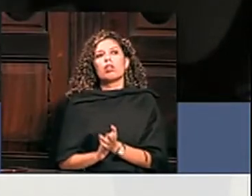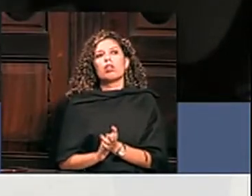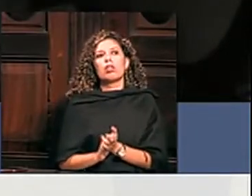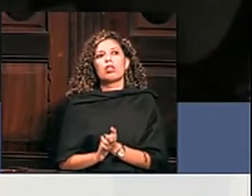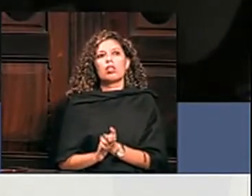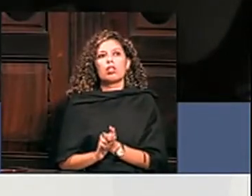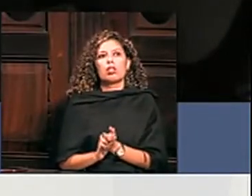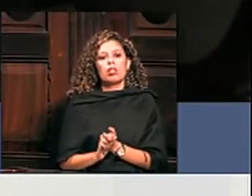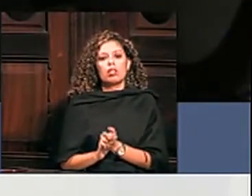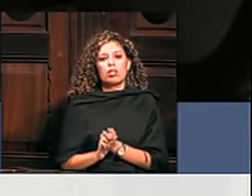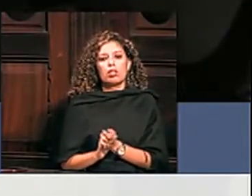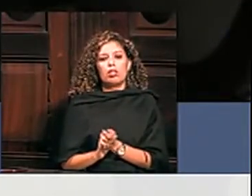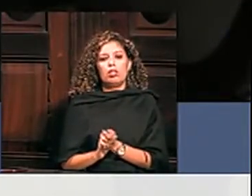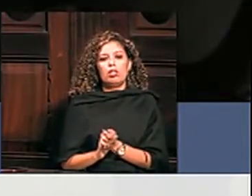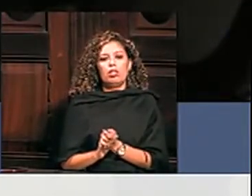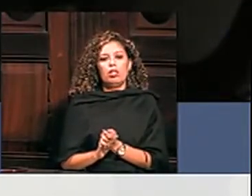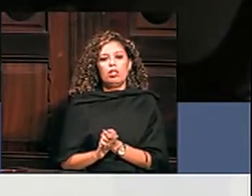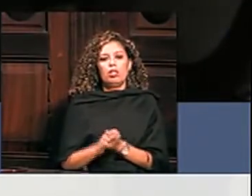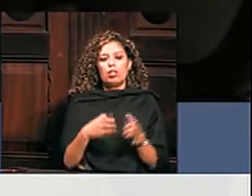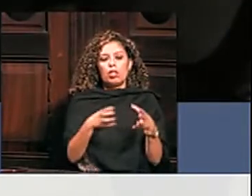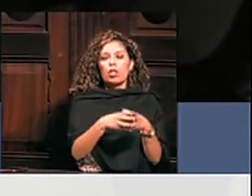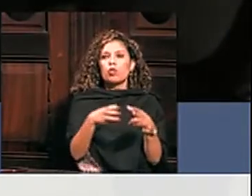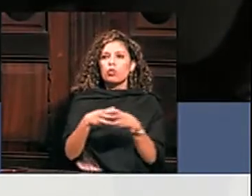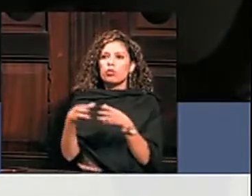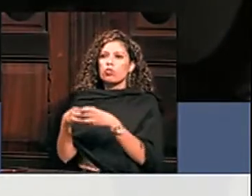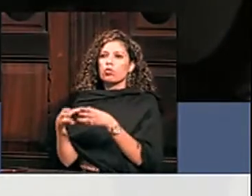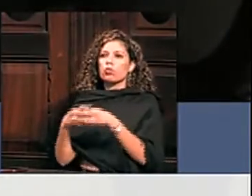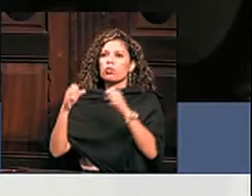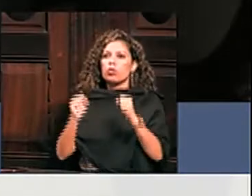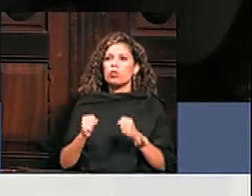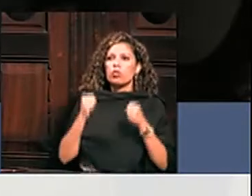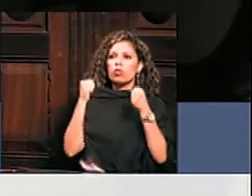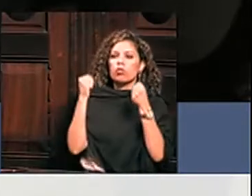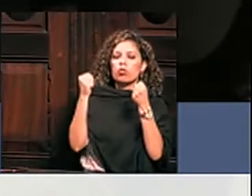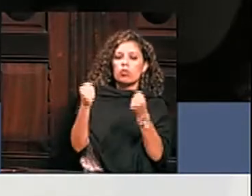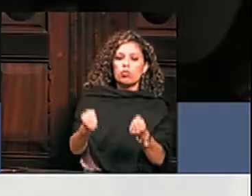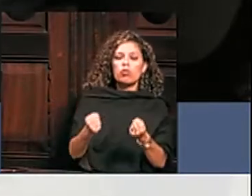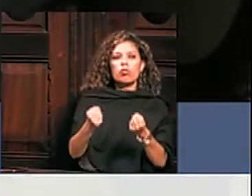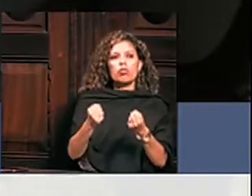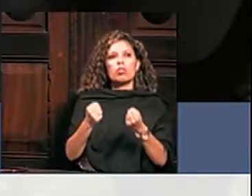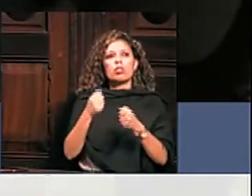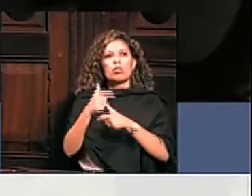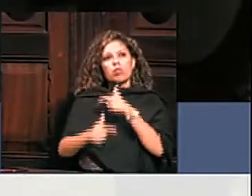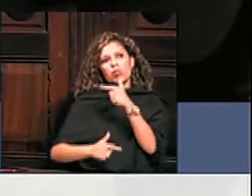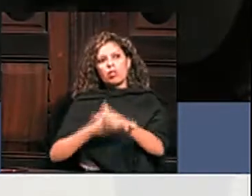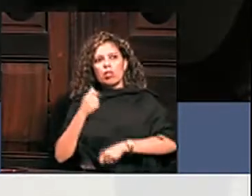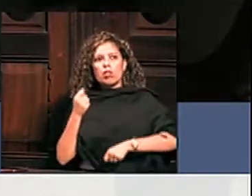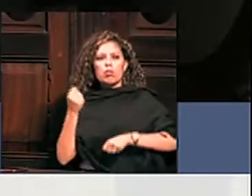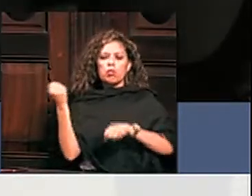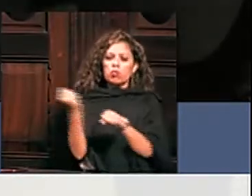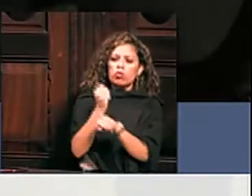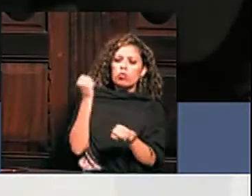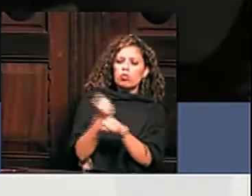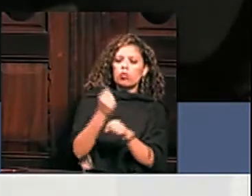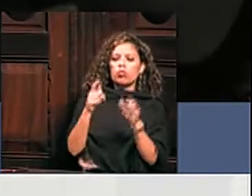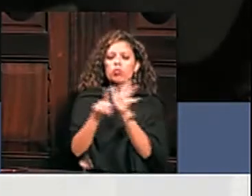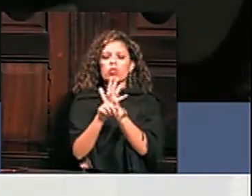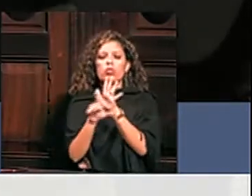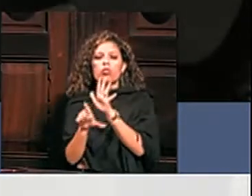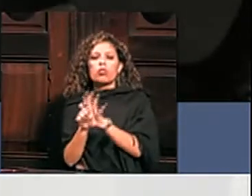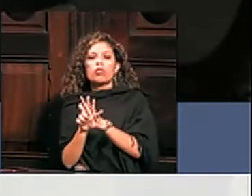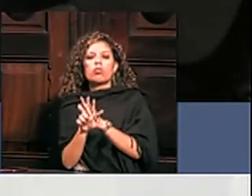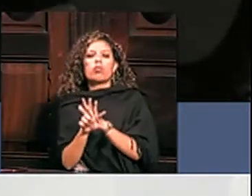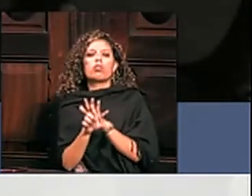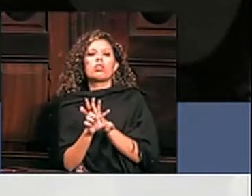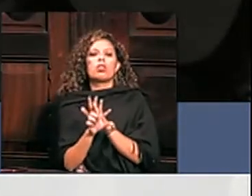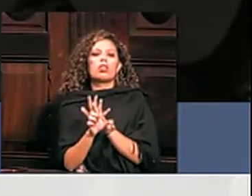nossa UESO, a todo esse time da UESO, que construíram esse projeto para que hoje nós